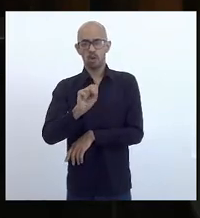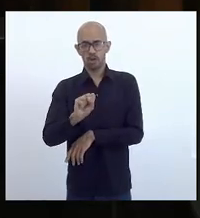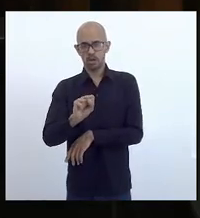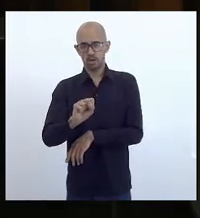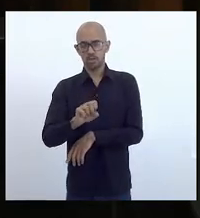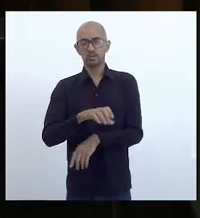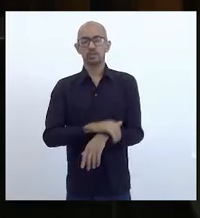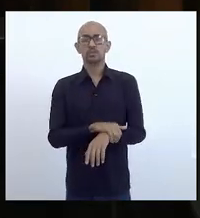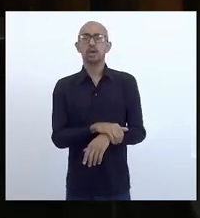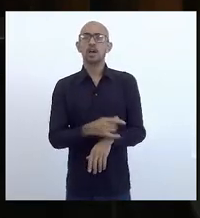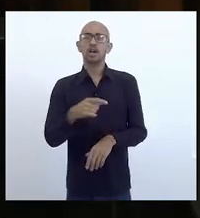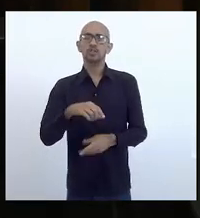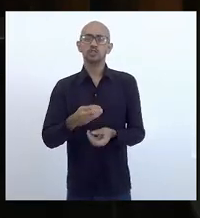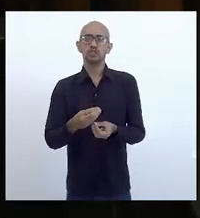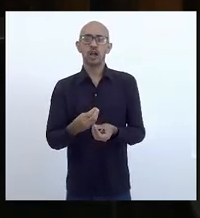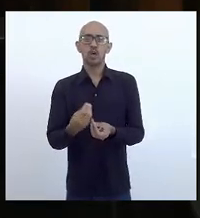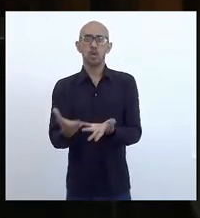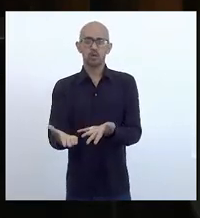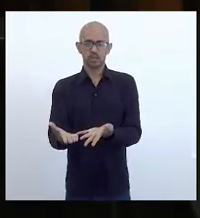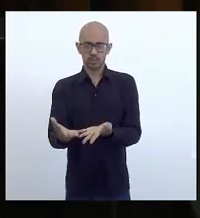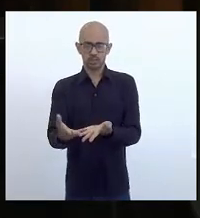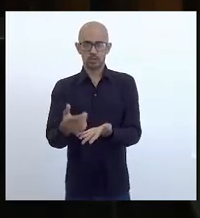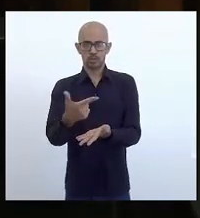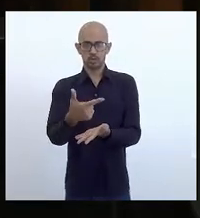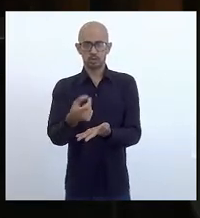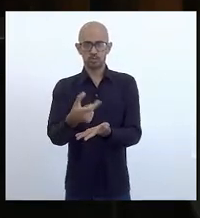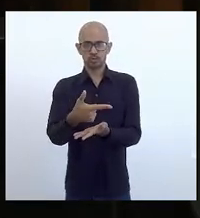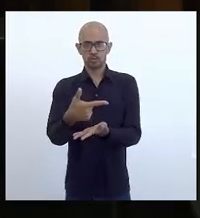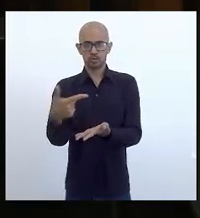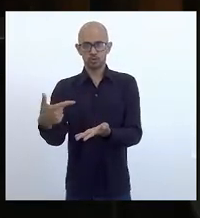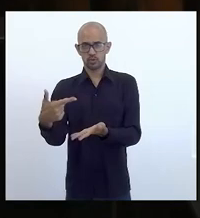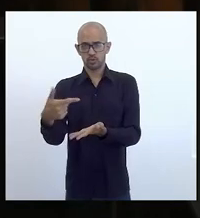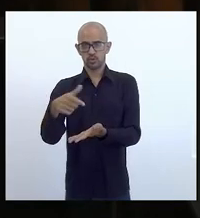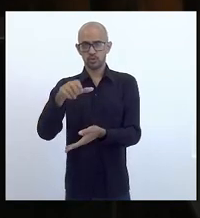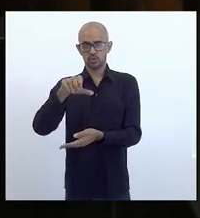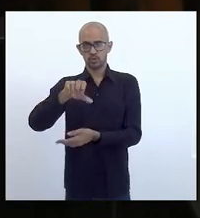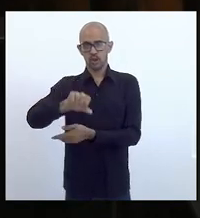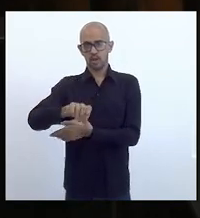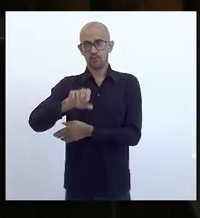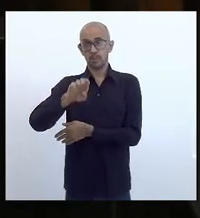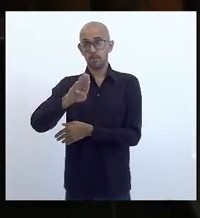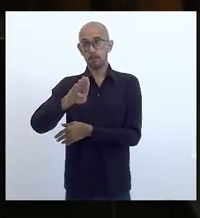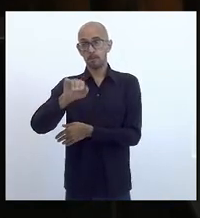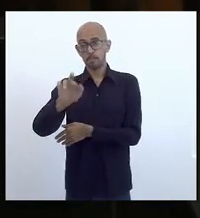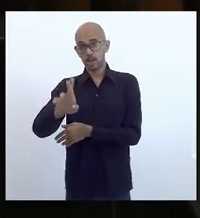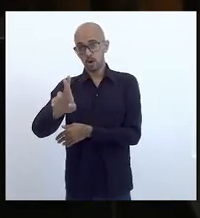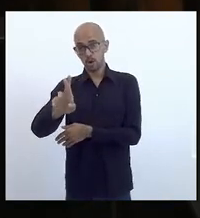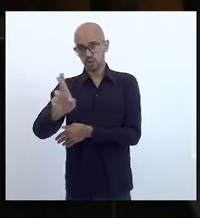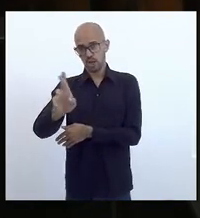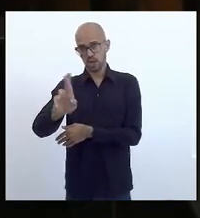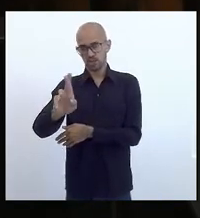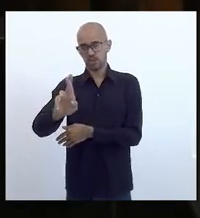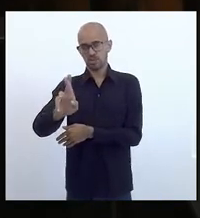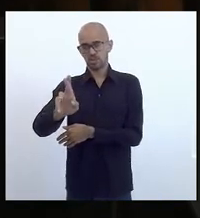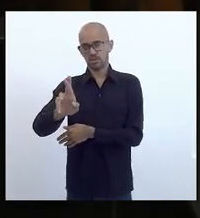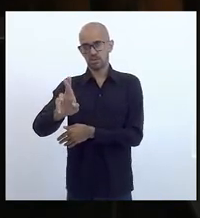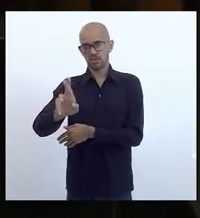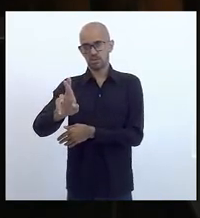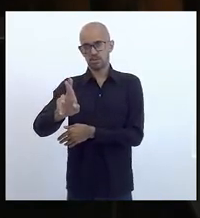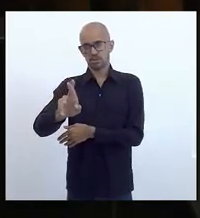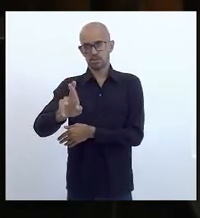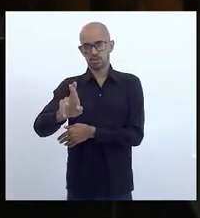estamos concedendo, no ano de 22, 9 bilhões de reais.